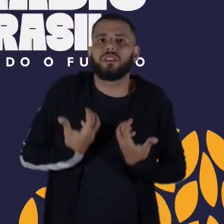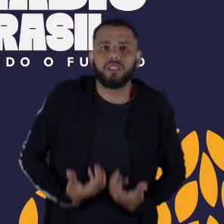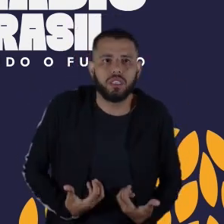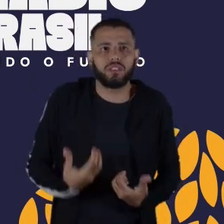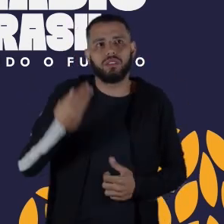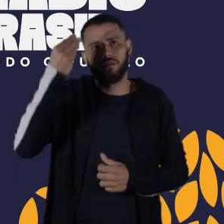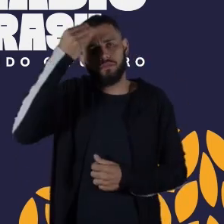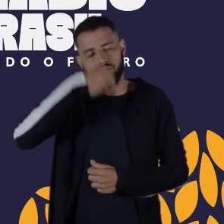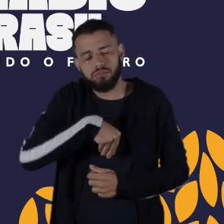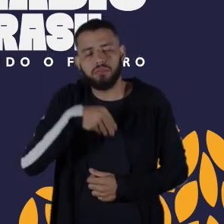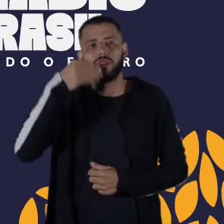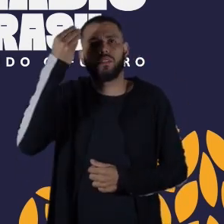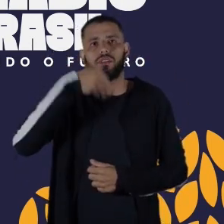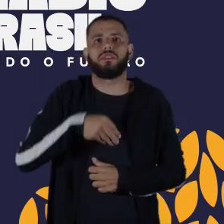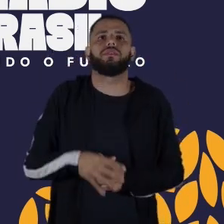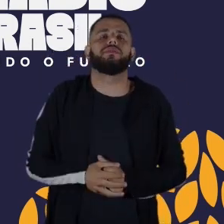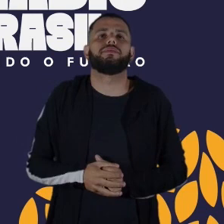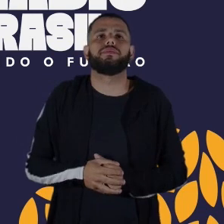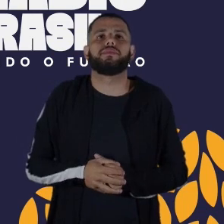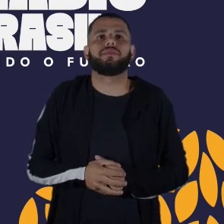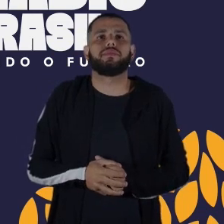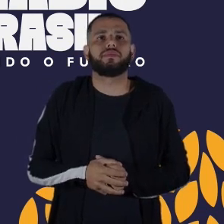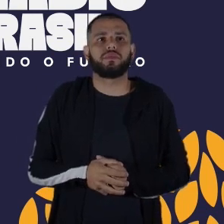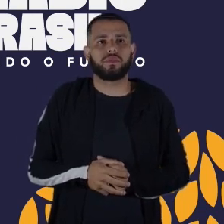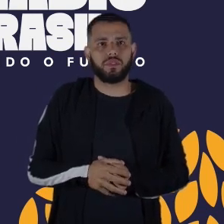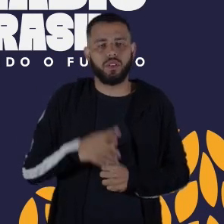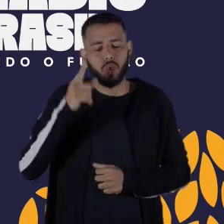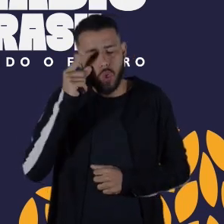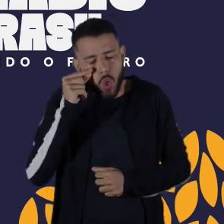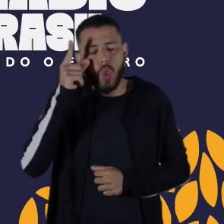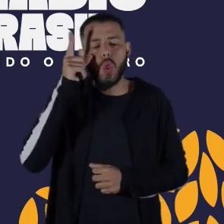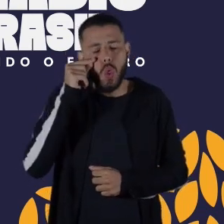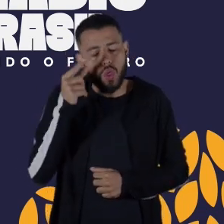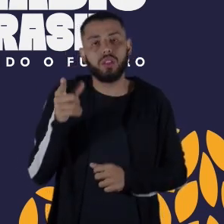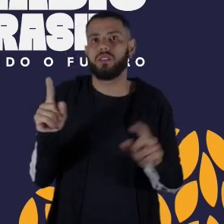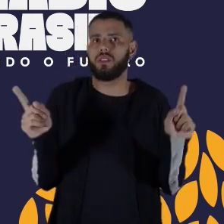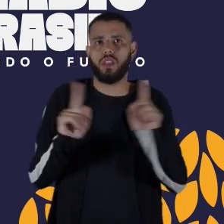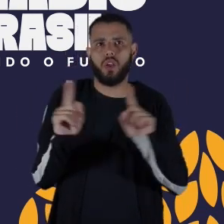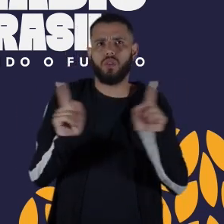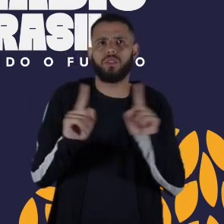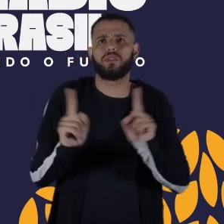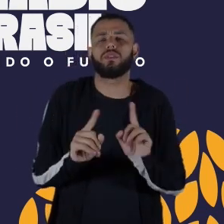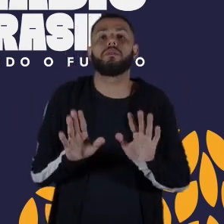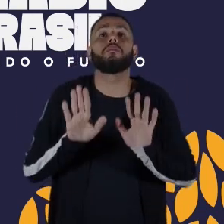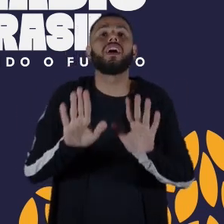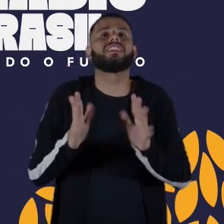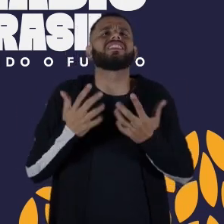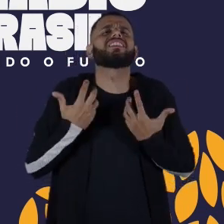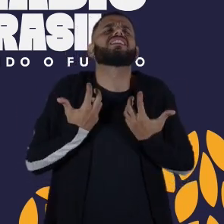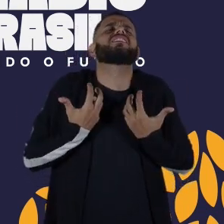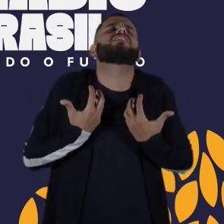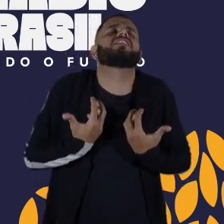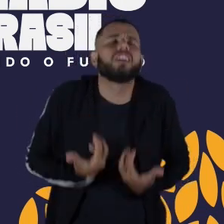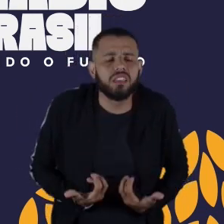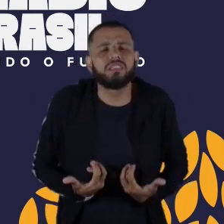tem ganas, não é sonolência, é cansaço.